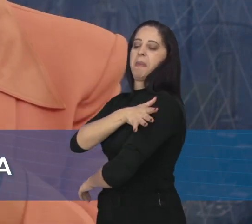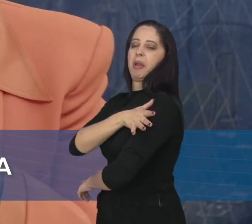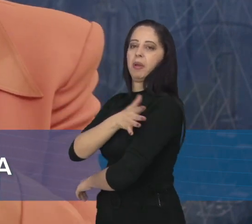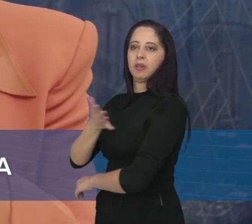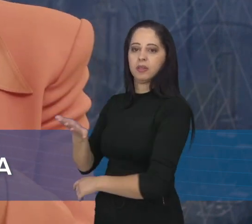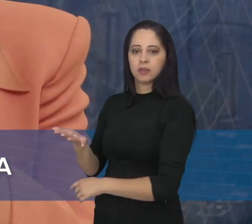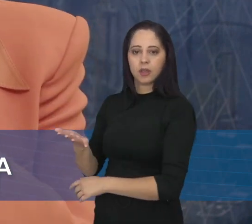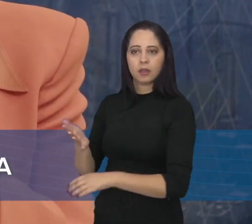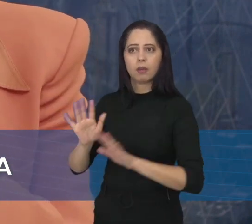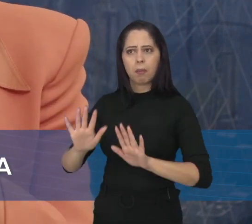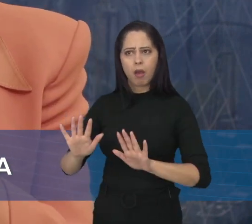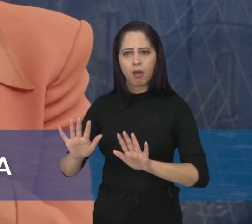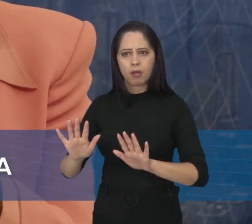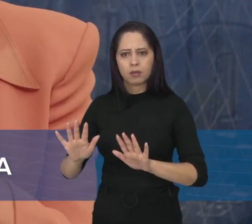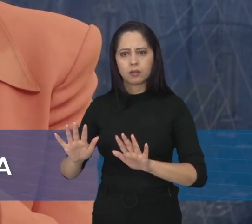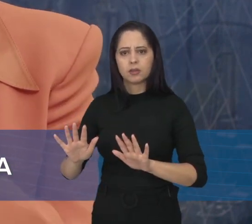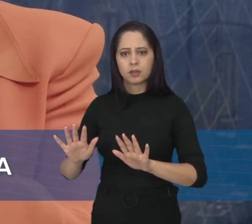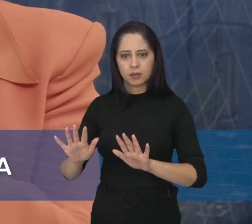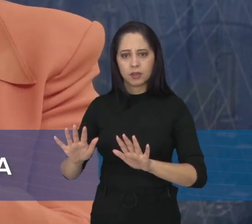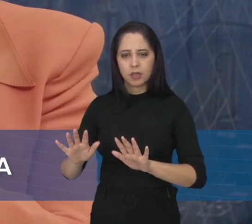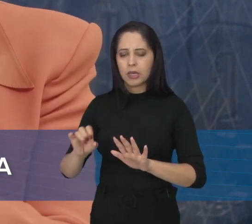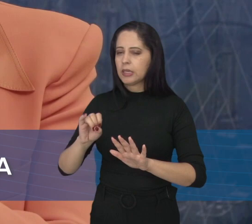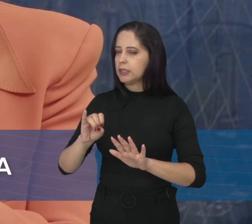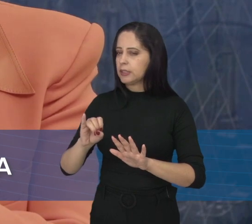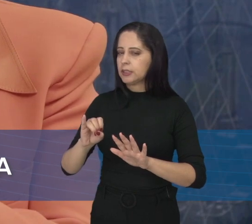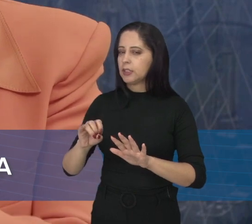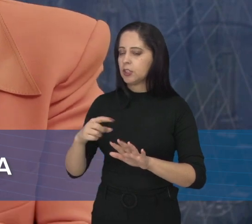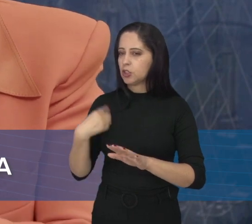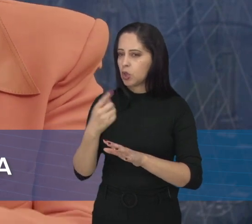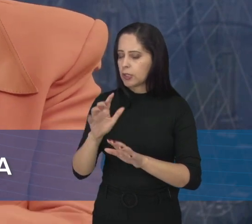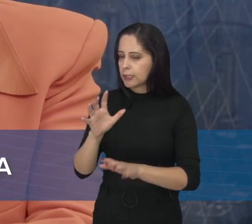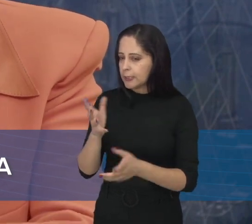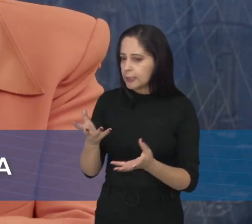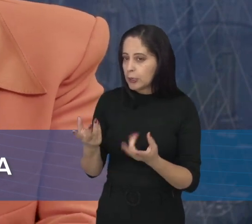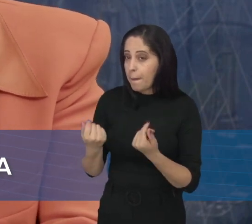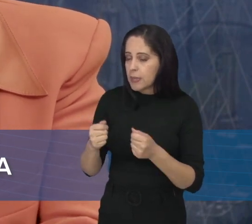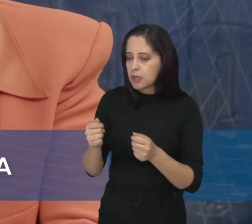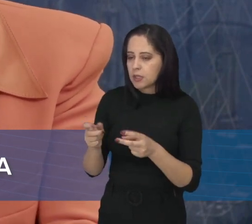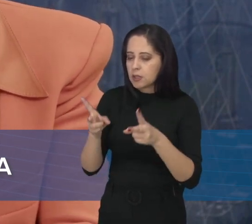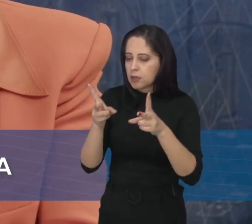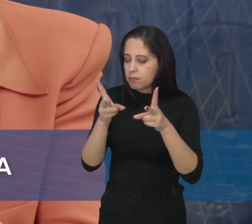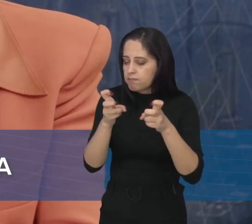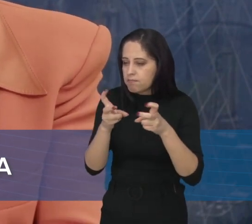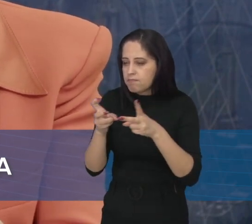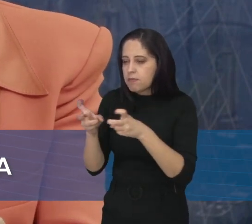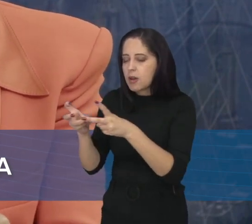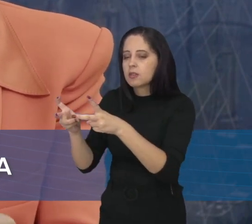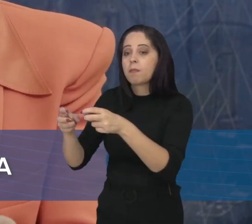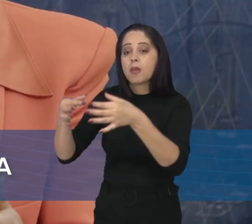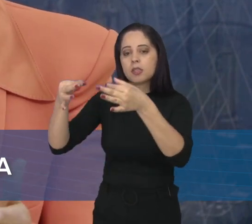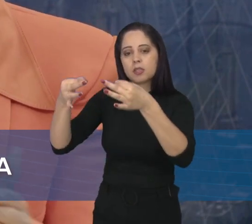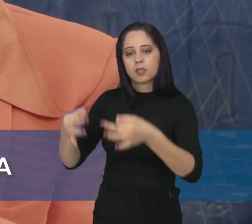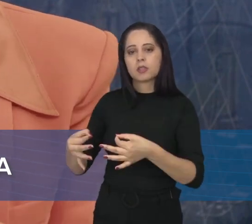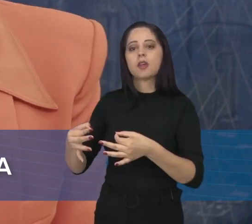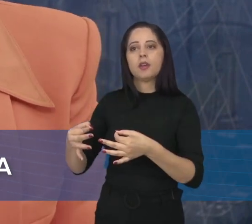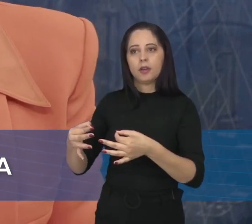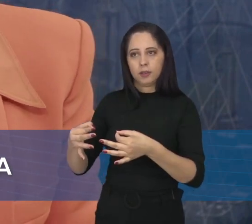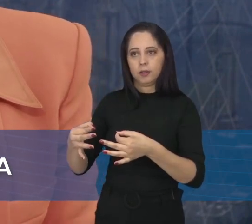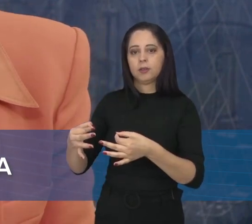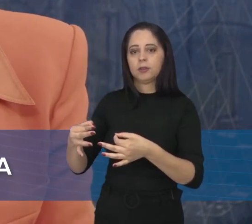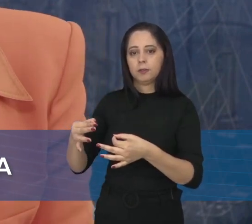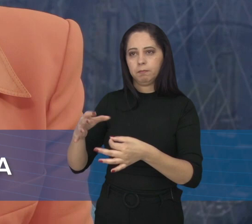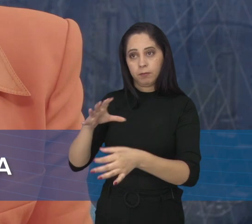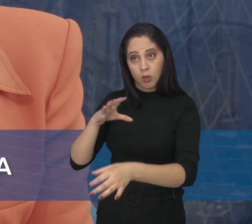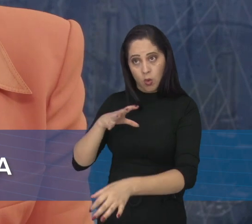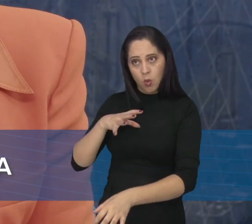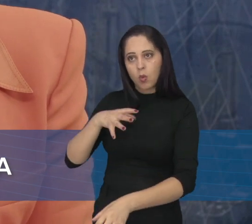assim. Mas, na verdade, se a gente não olha com coragem para cada circunstância, a gente se deixa conduzir